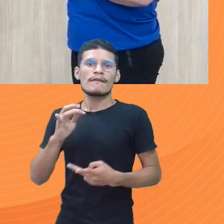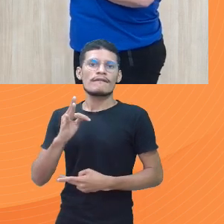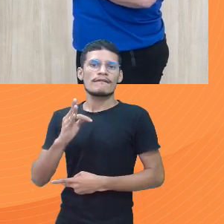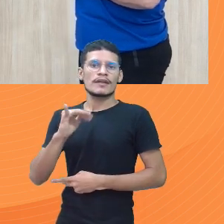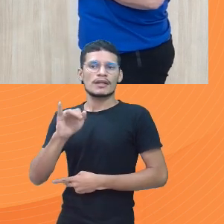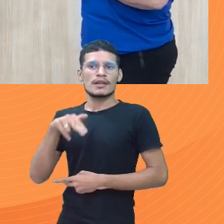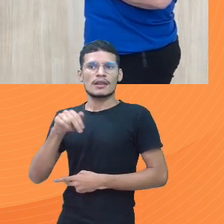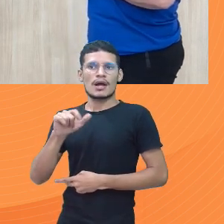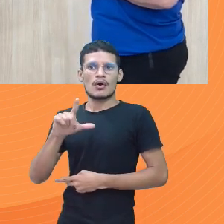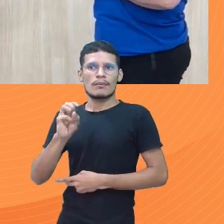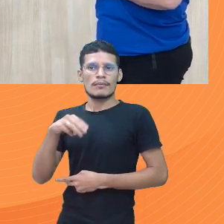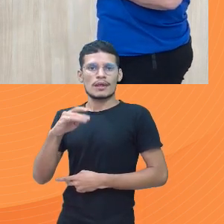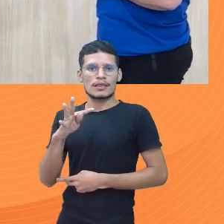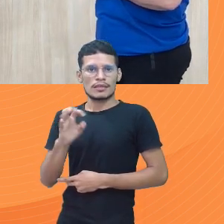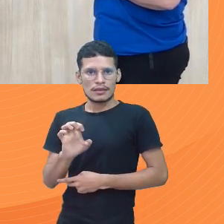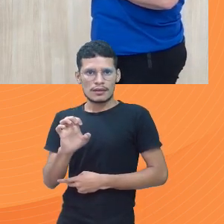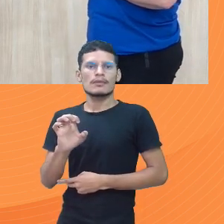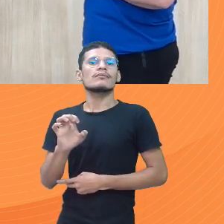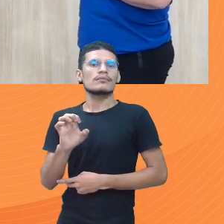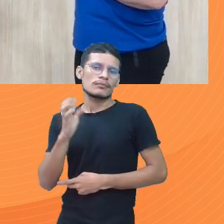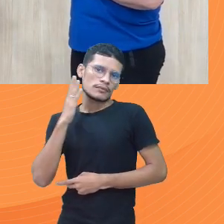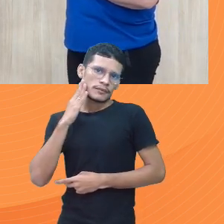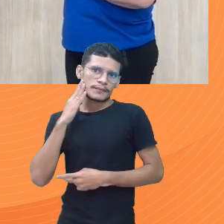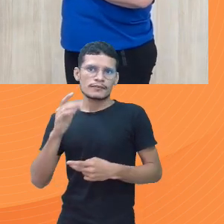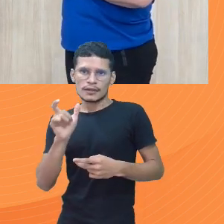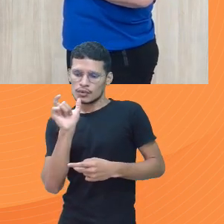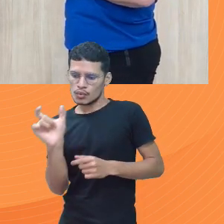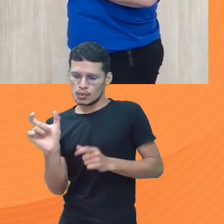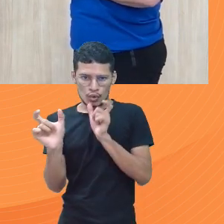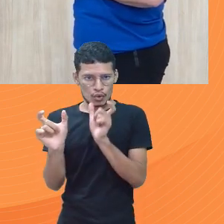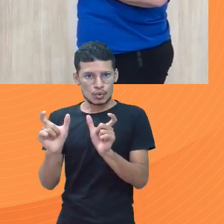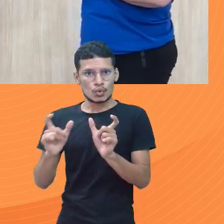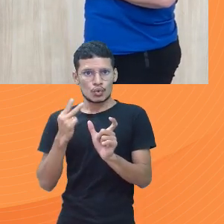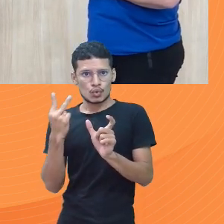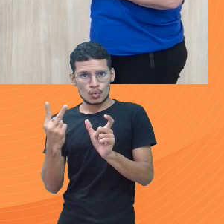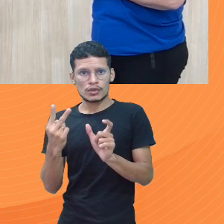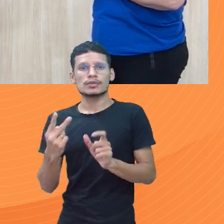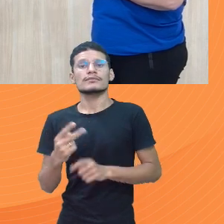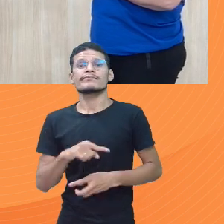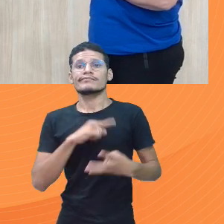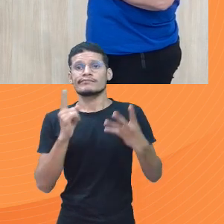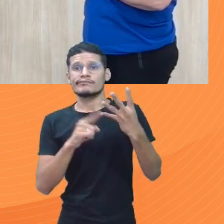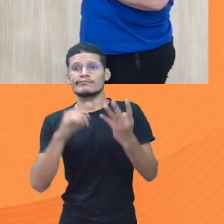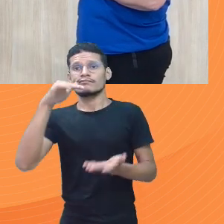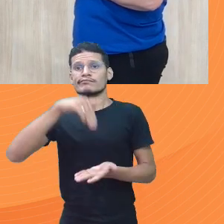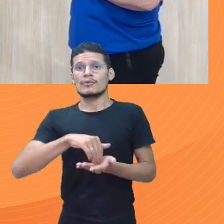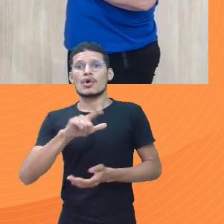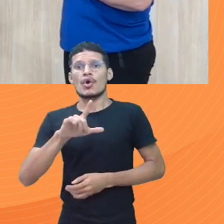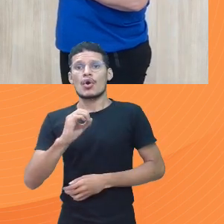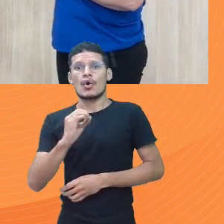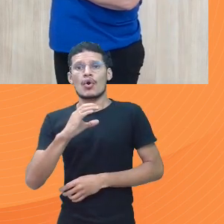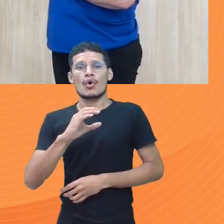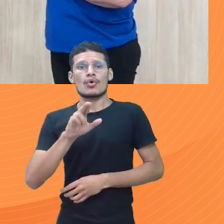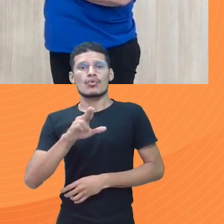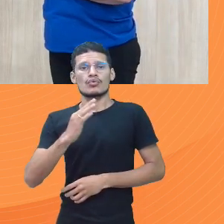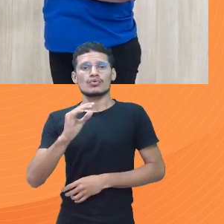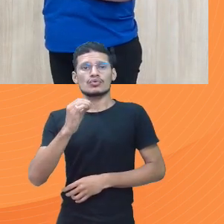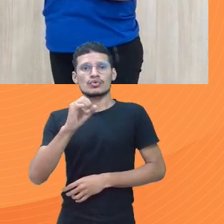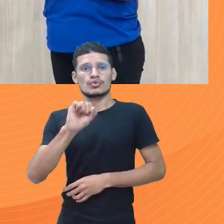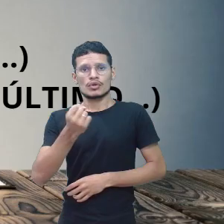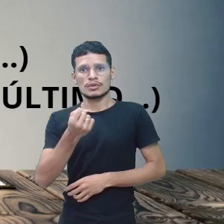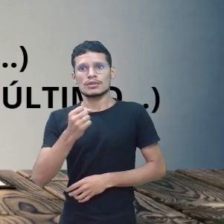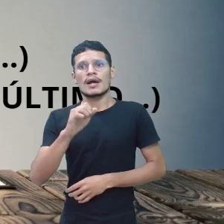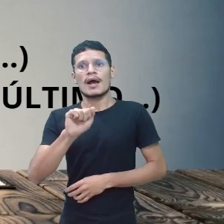é? Nós temos aí duas conjunções. Locuções adverbiais, em seguida,